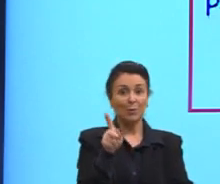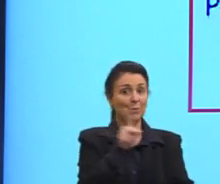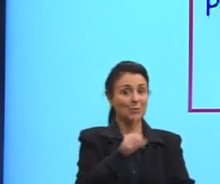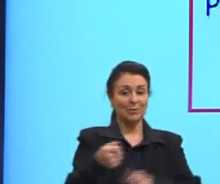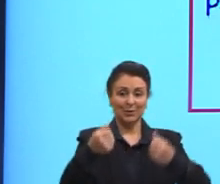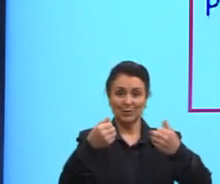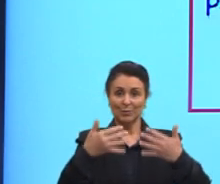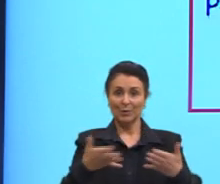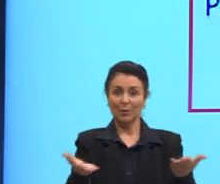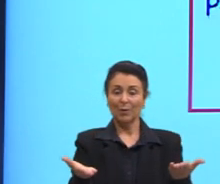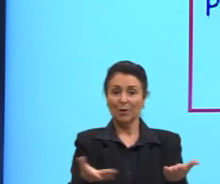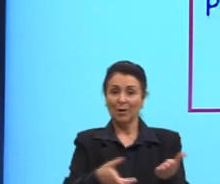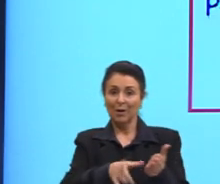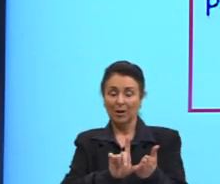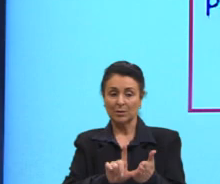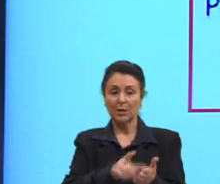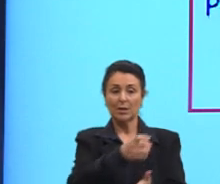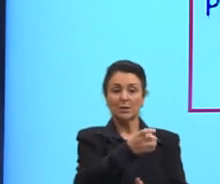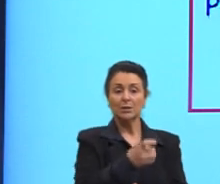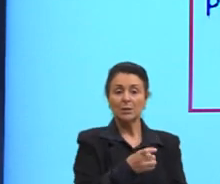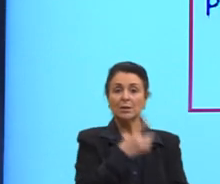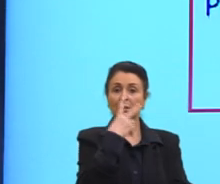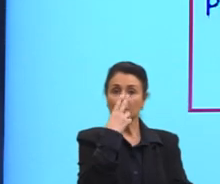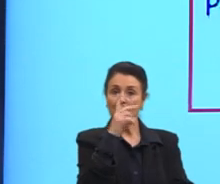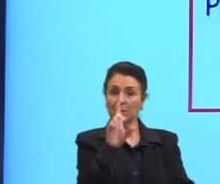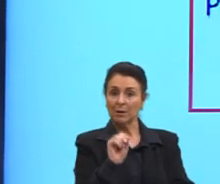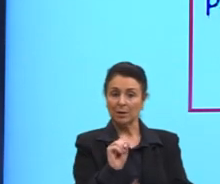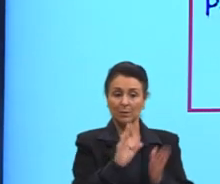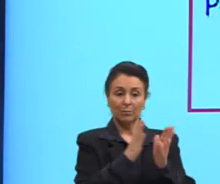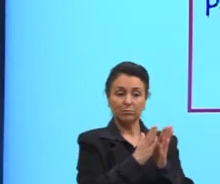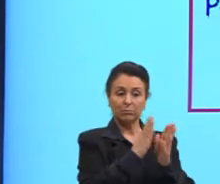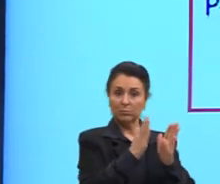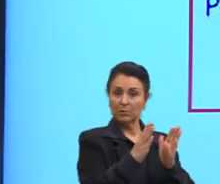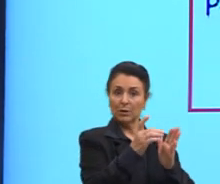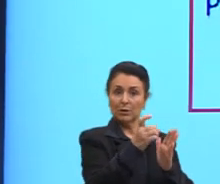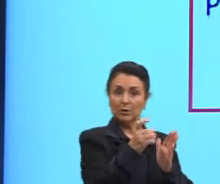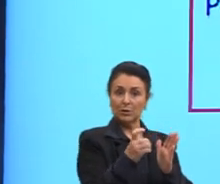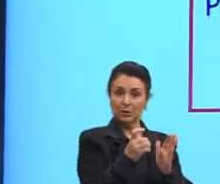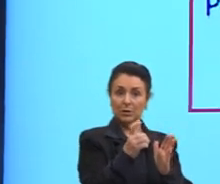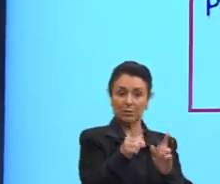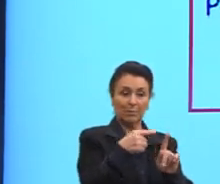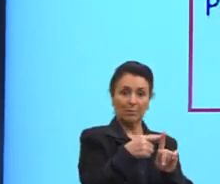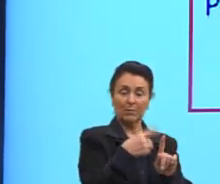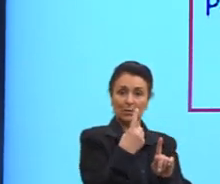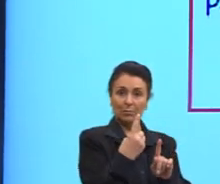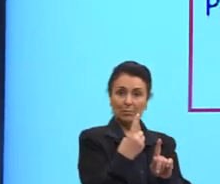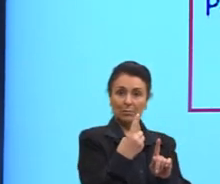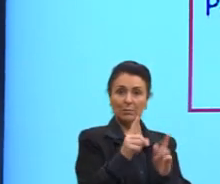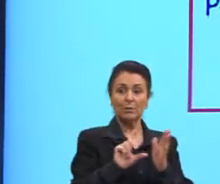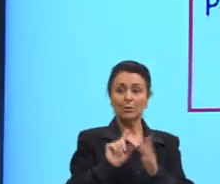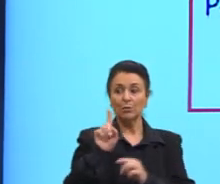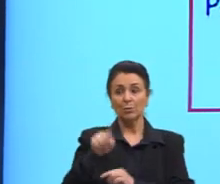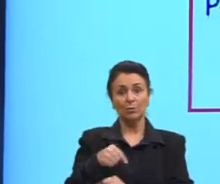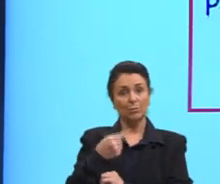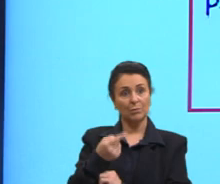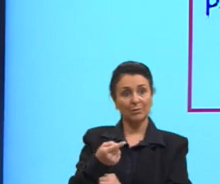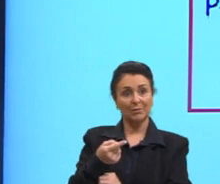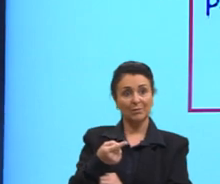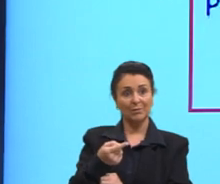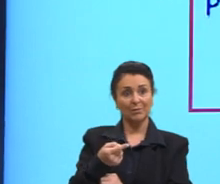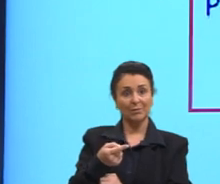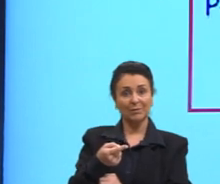x = 10 o consecutivo de x que é x + 1 e o outro então